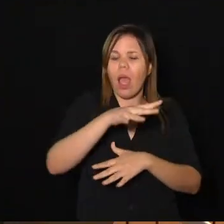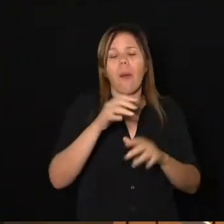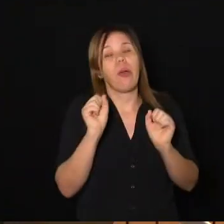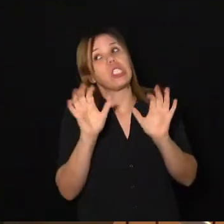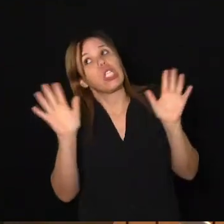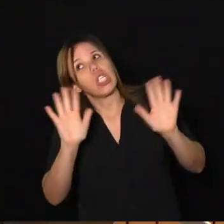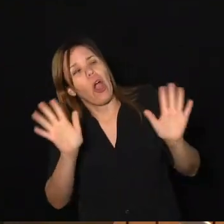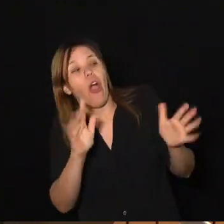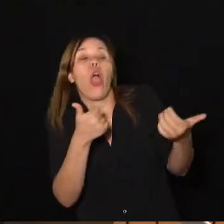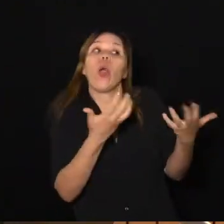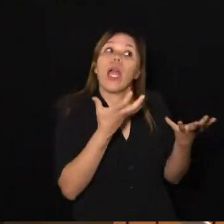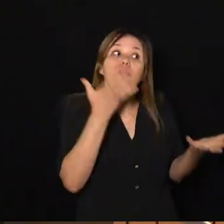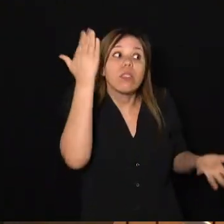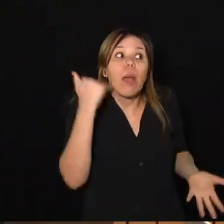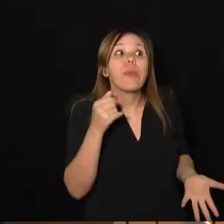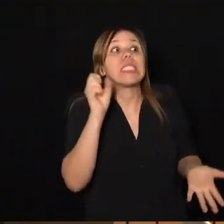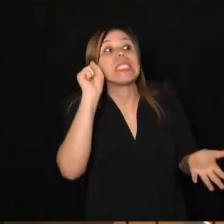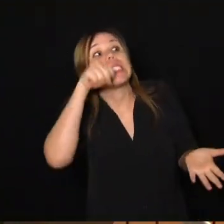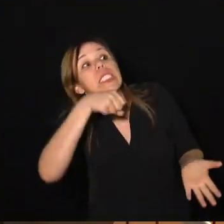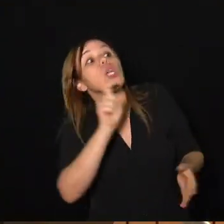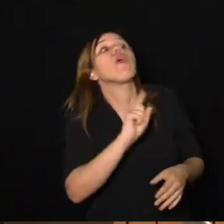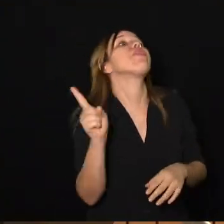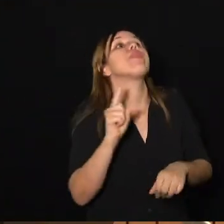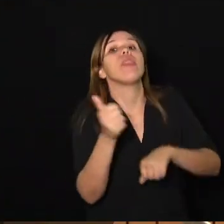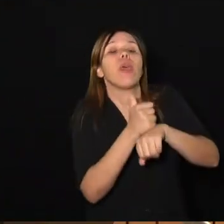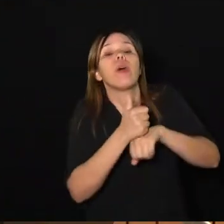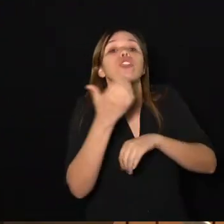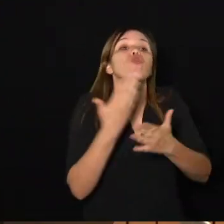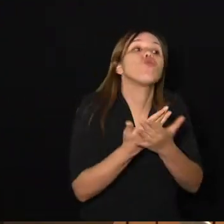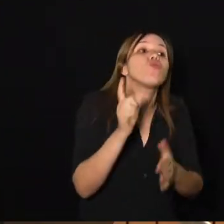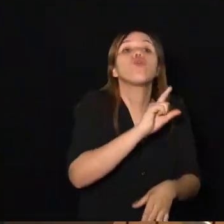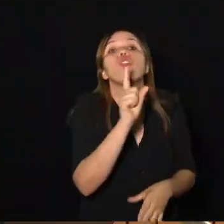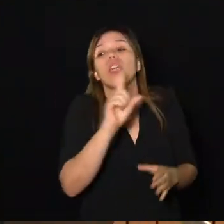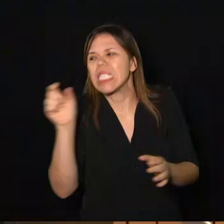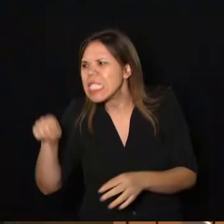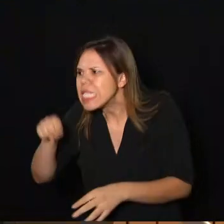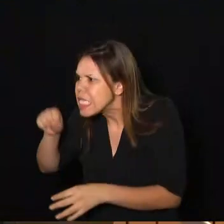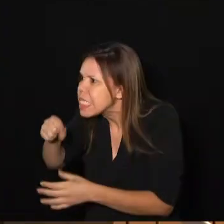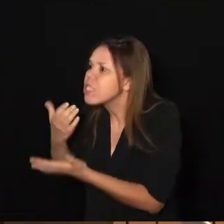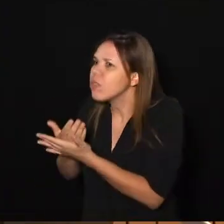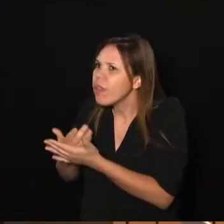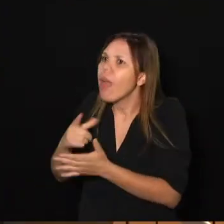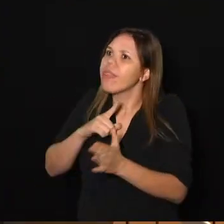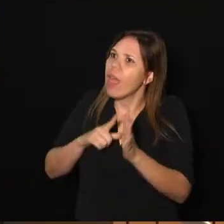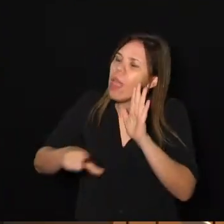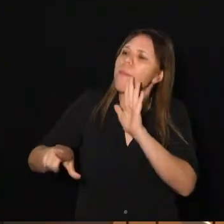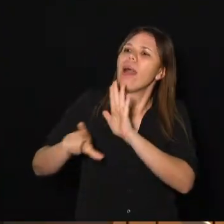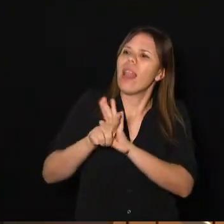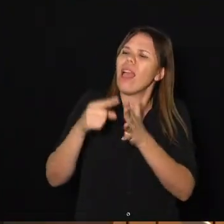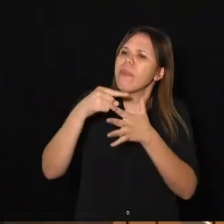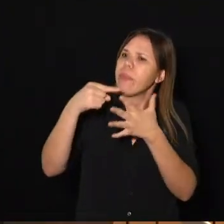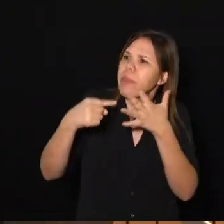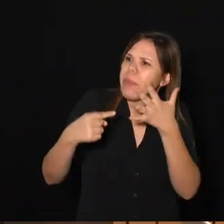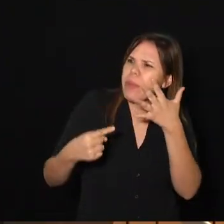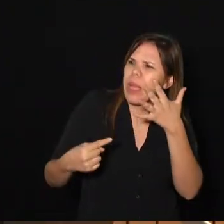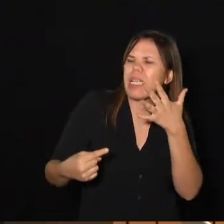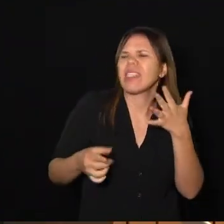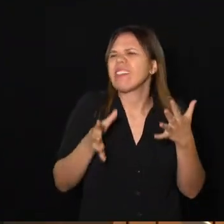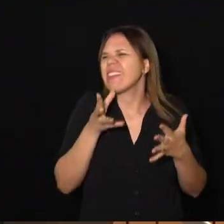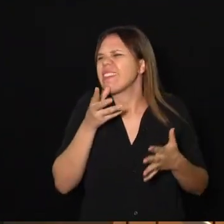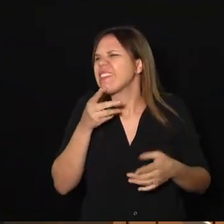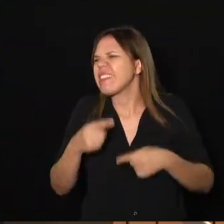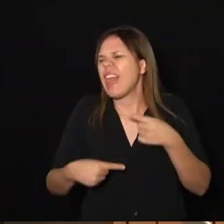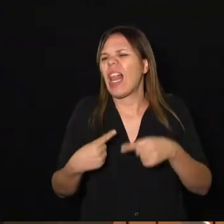veja bem não veja bem não eu quero saber o seguinte eles são profissionais ou não são eles estudam ou não mas não eles estudam e tal mas tem uma lei tem não sei o que e tal deu uma enrolada lá como